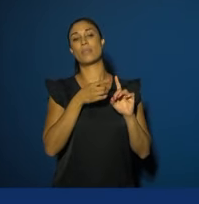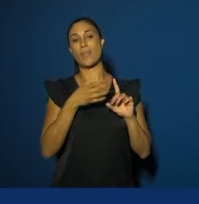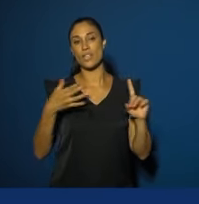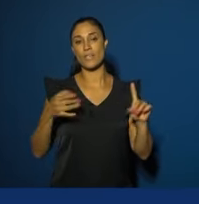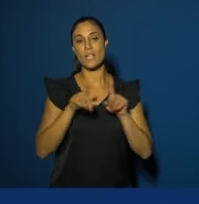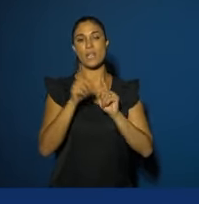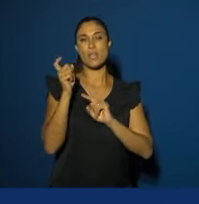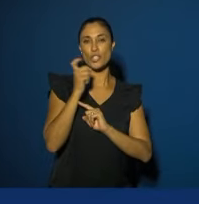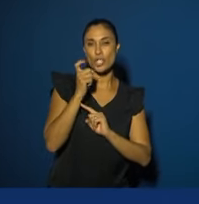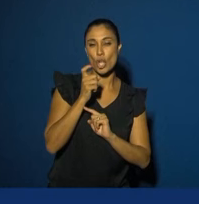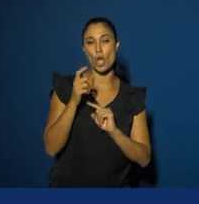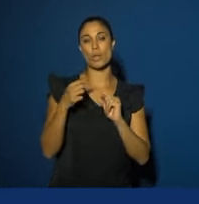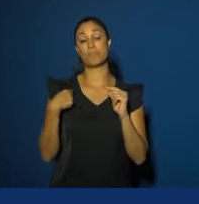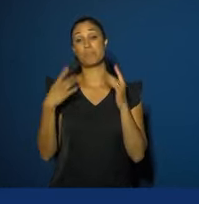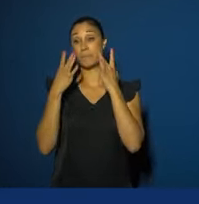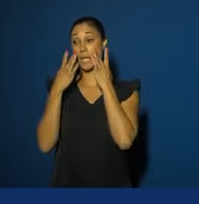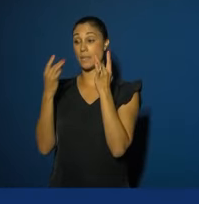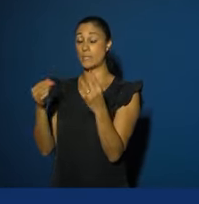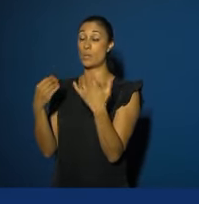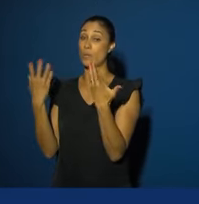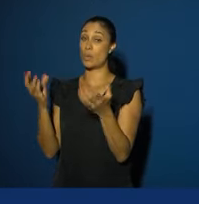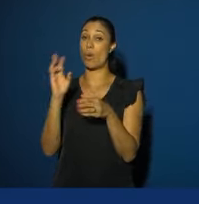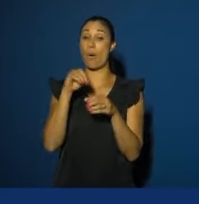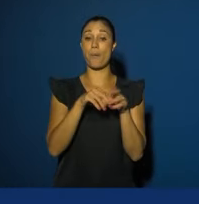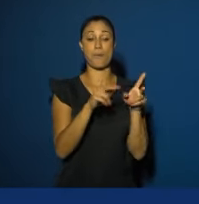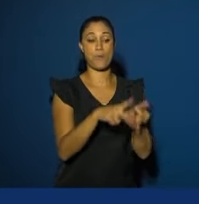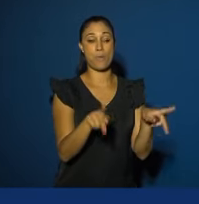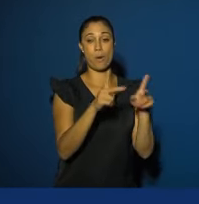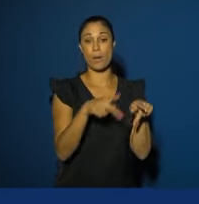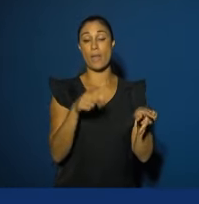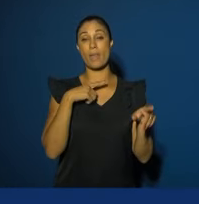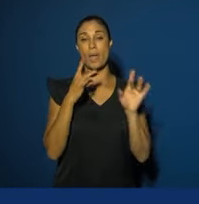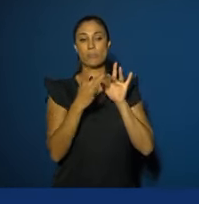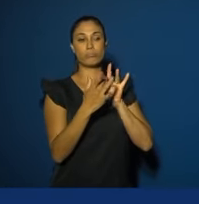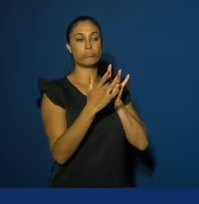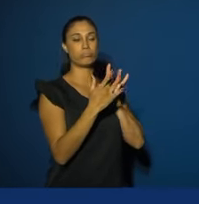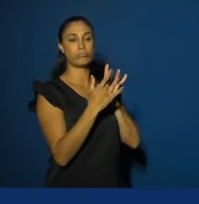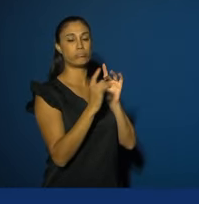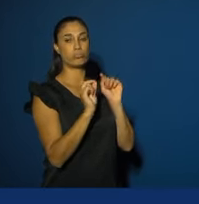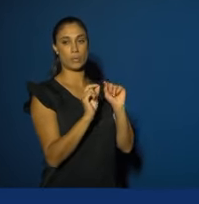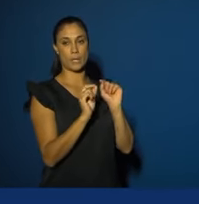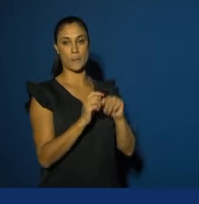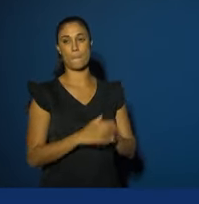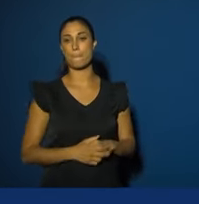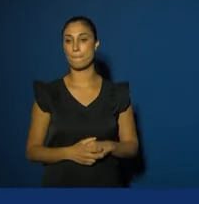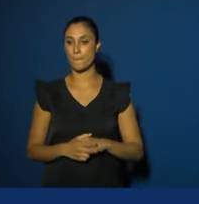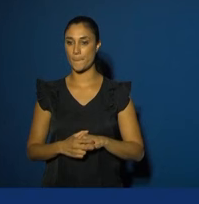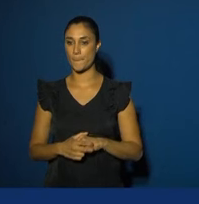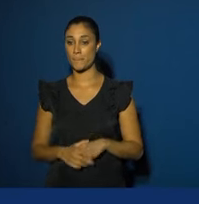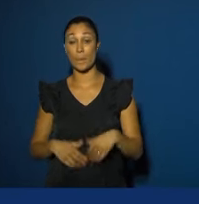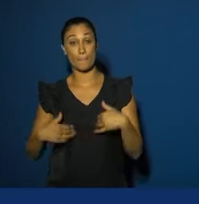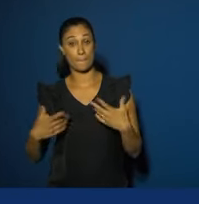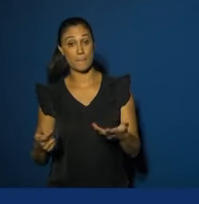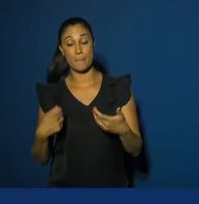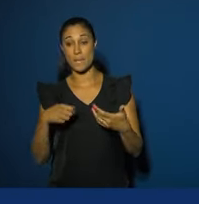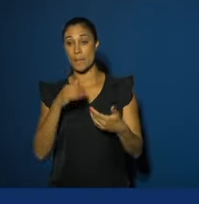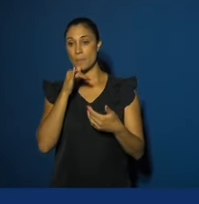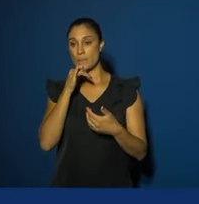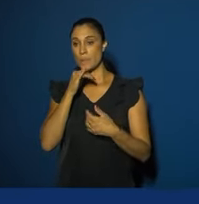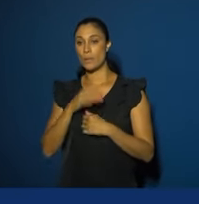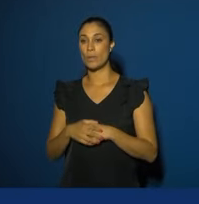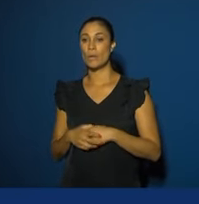tiktok com toda a atenção mesmo dentro do shopping a pessoa tá conectada online né então cabe ao shopping por exemplo